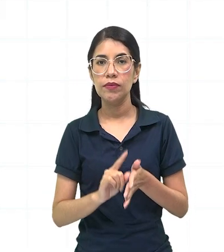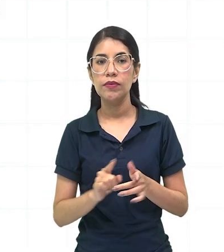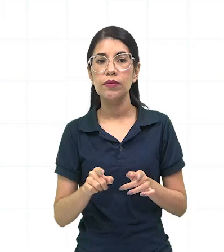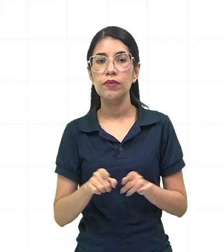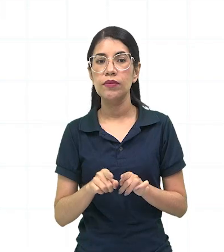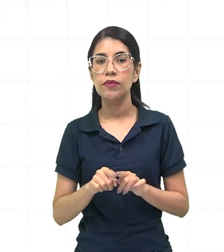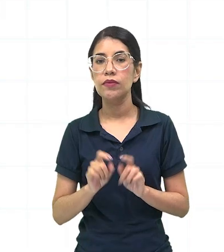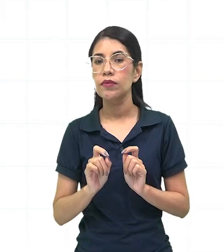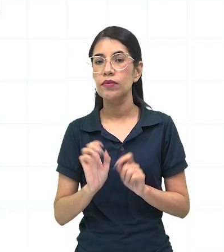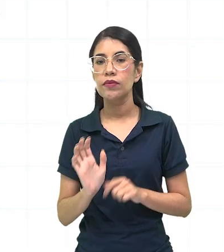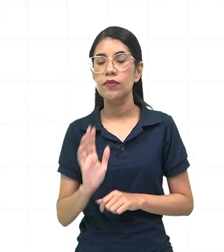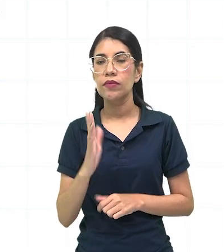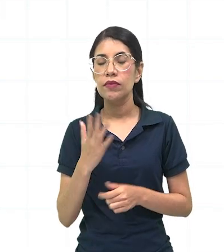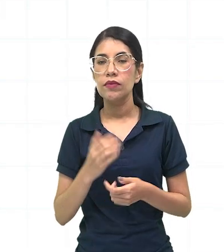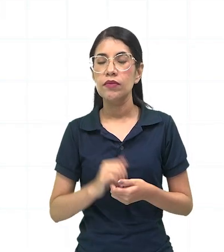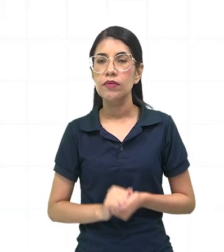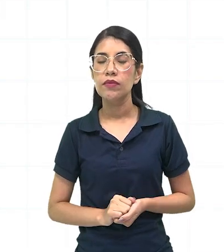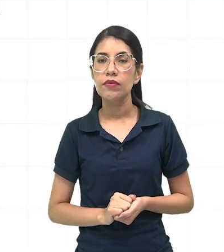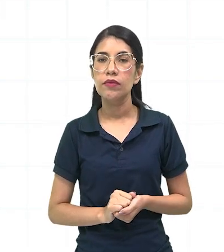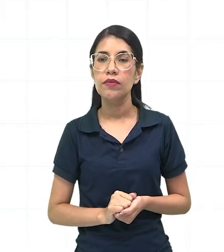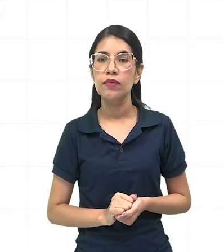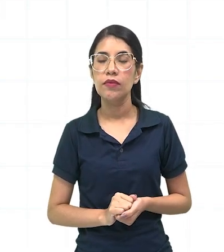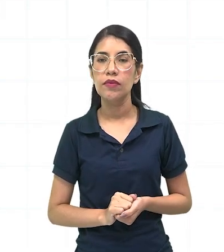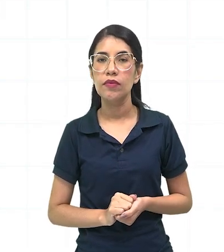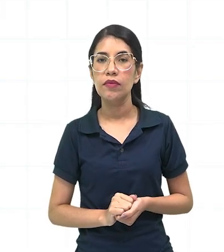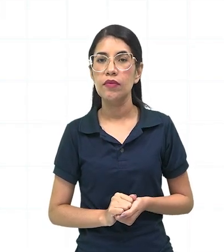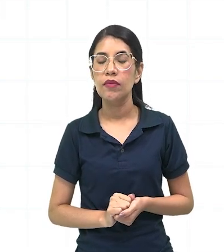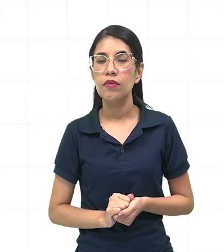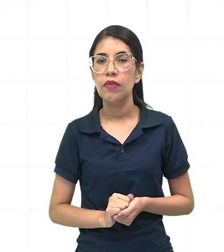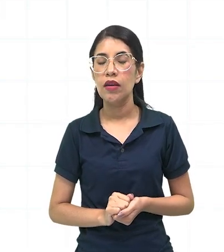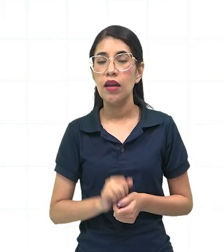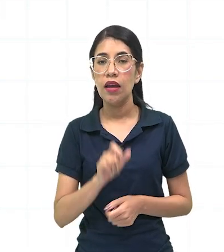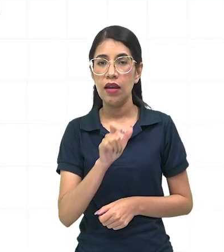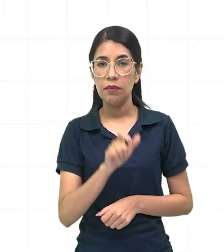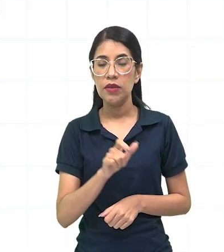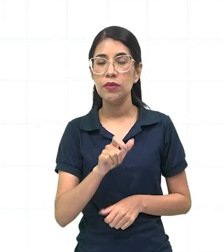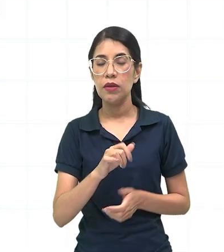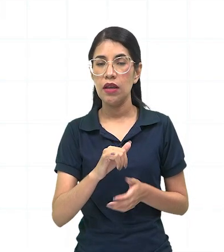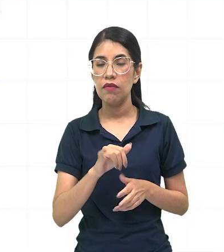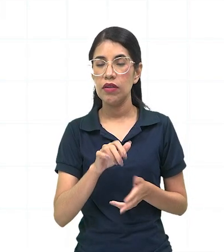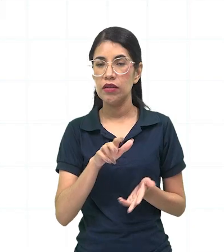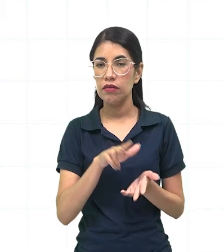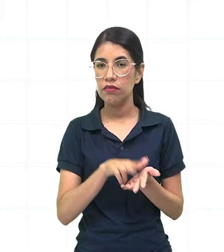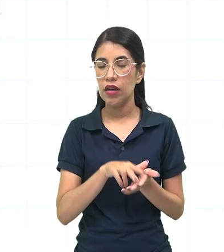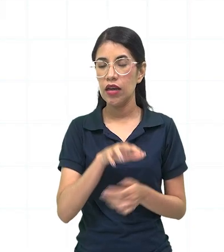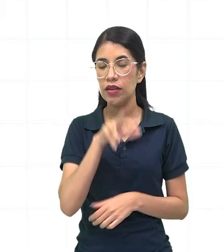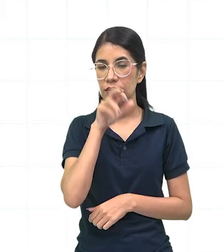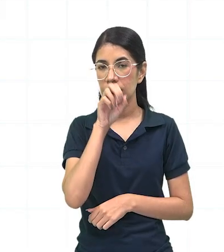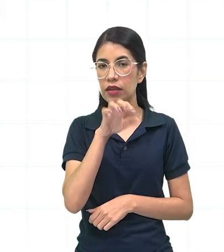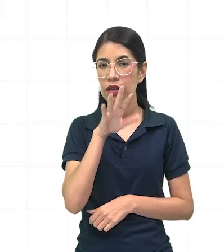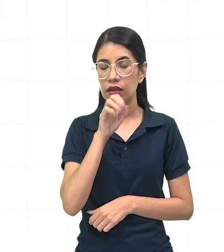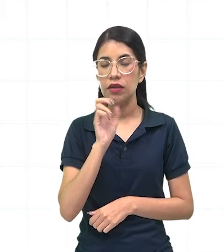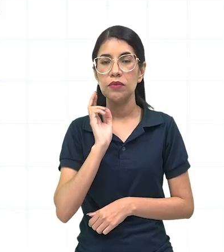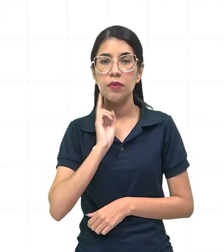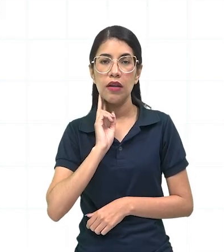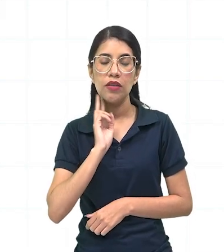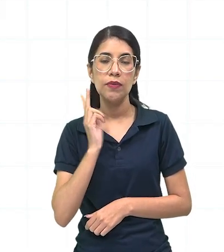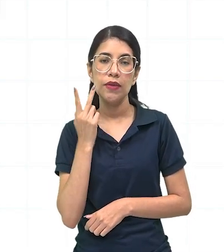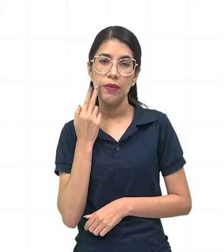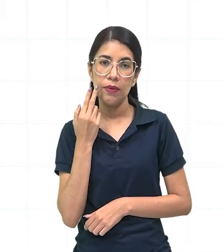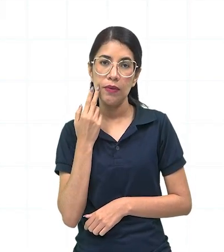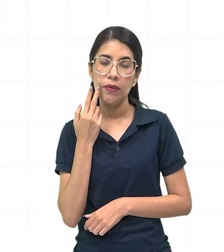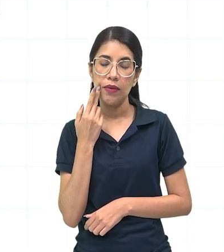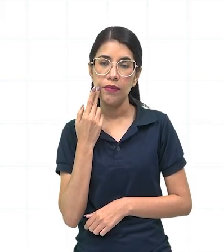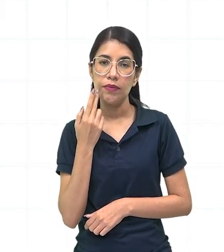a pessoa, logicamente, vai estar respirando e tendo batimentos, né? Ela não vai ter a perda